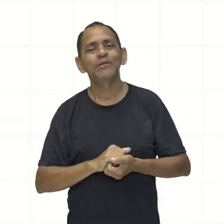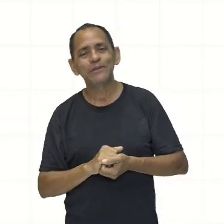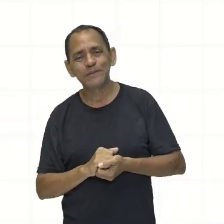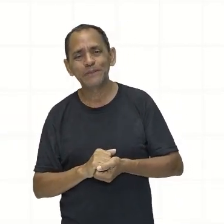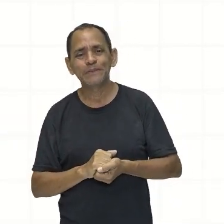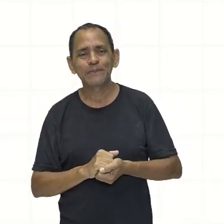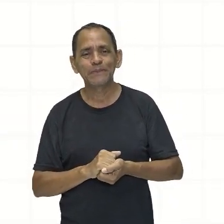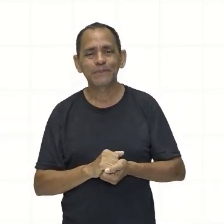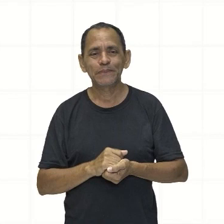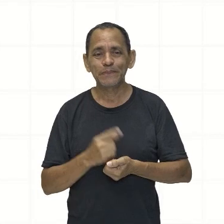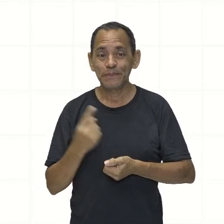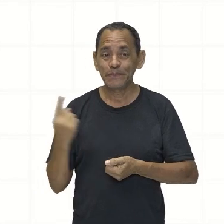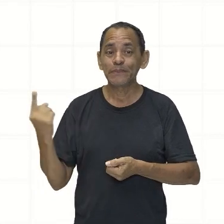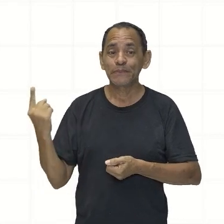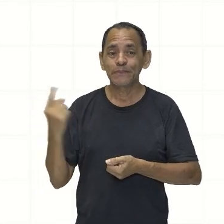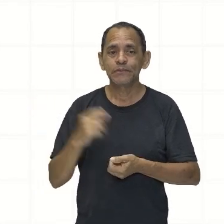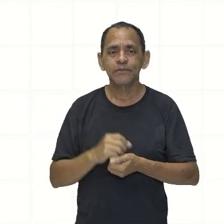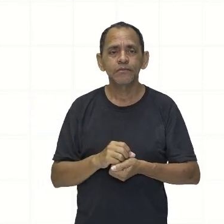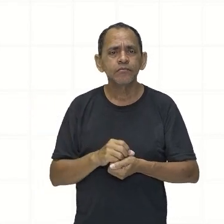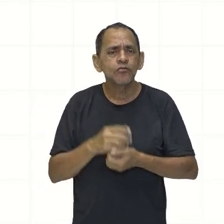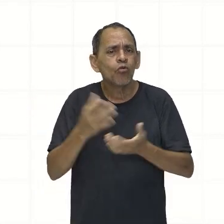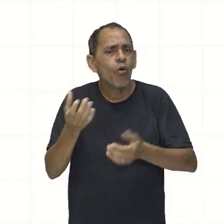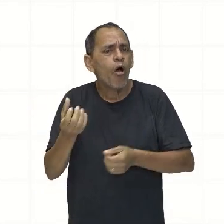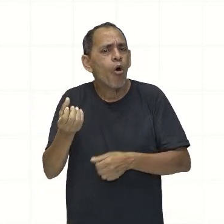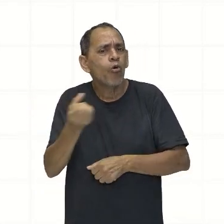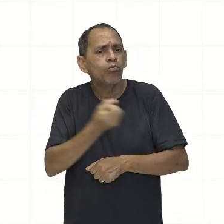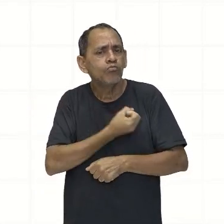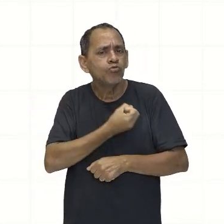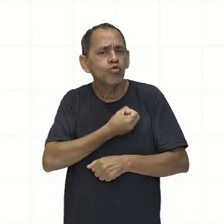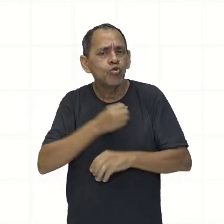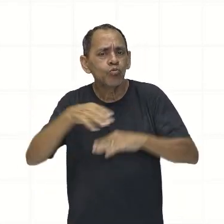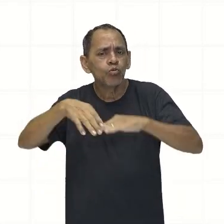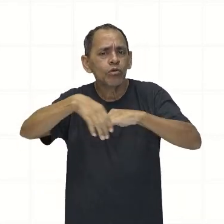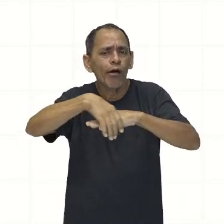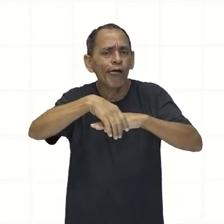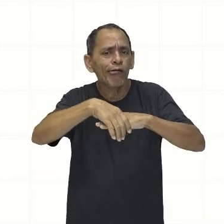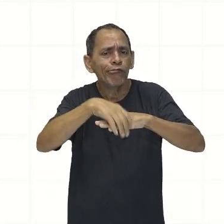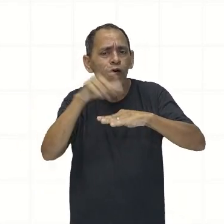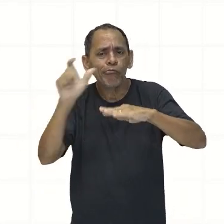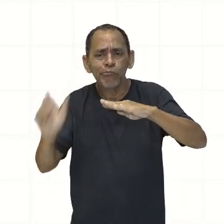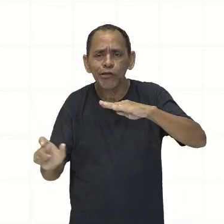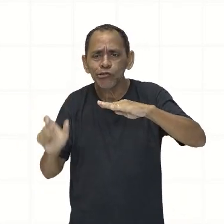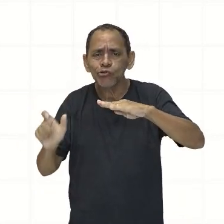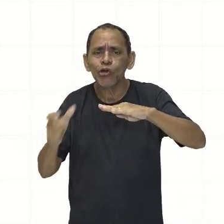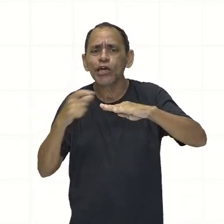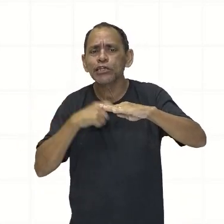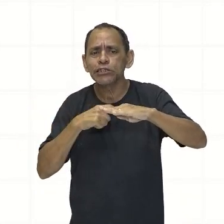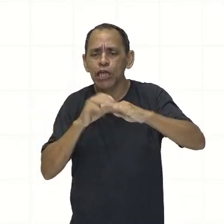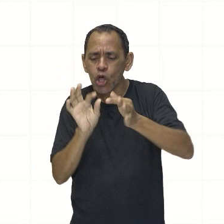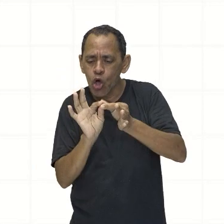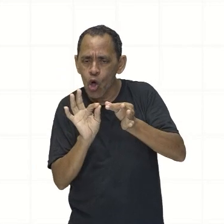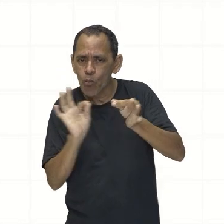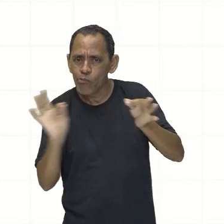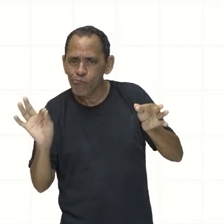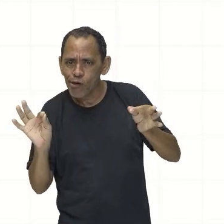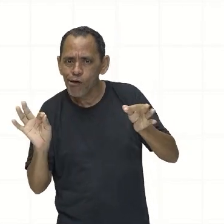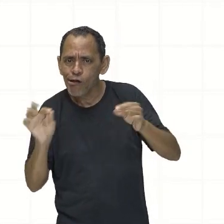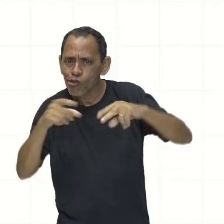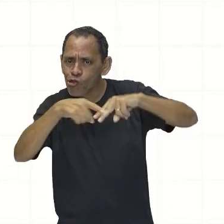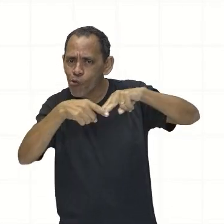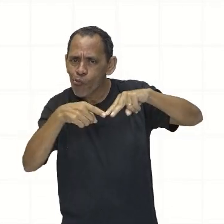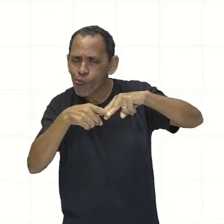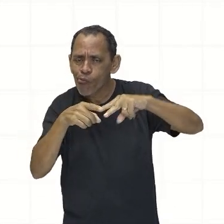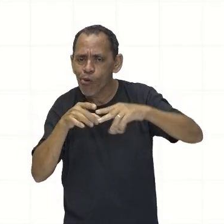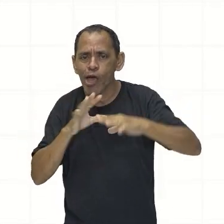ó. Qual o número do calçado de uma pessoa que tem comprimento do pé igual